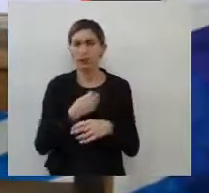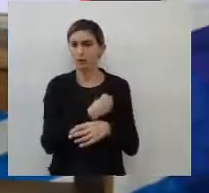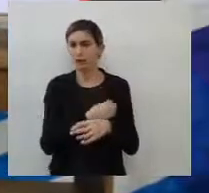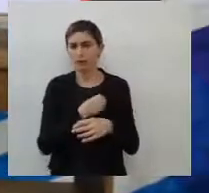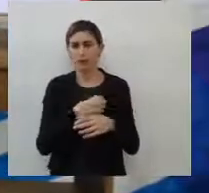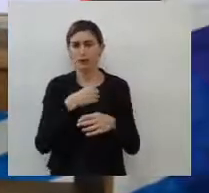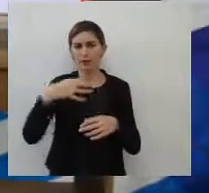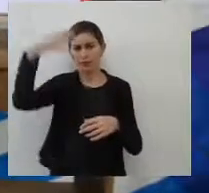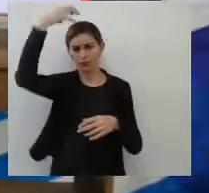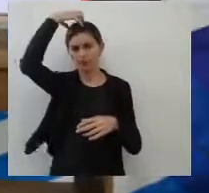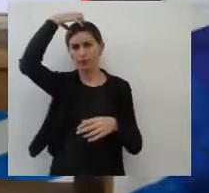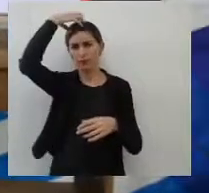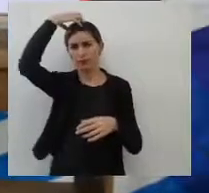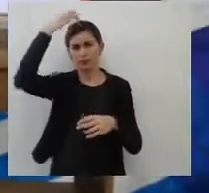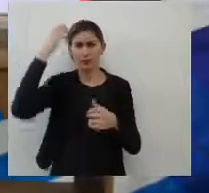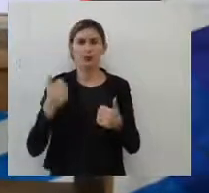imperador,